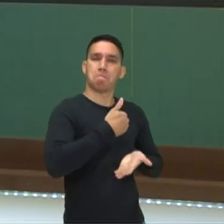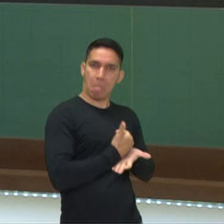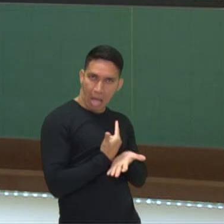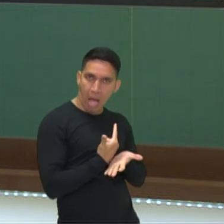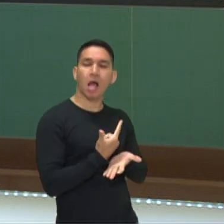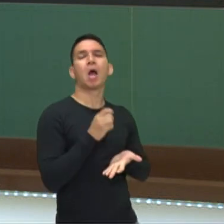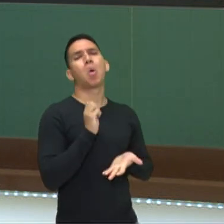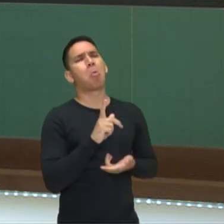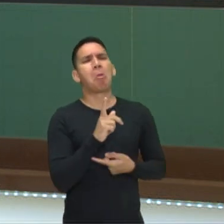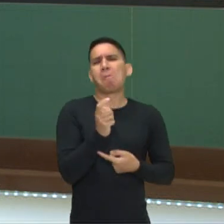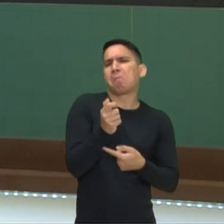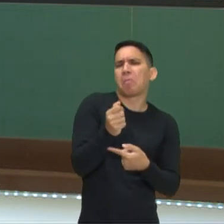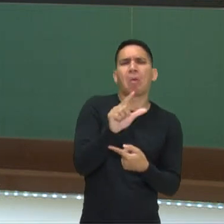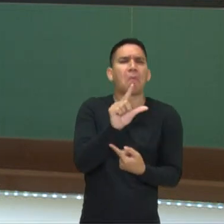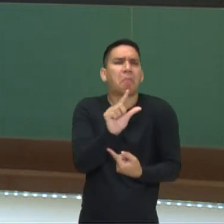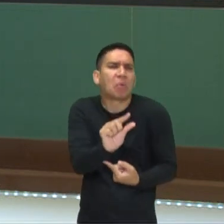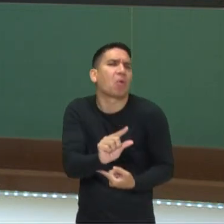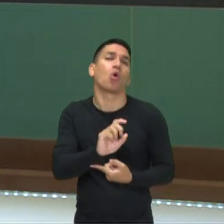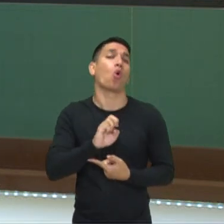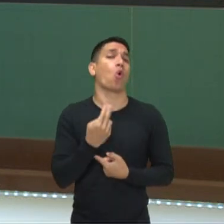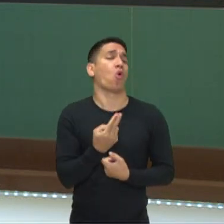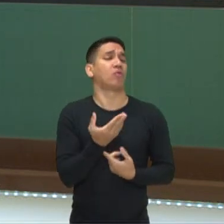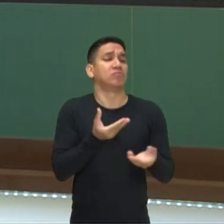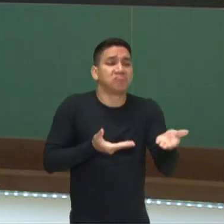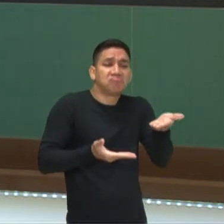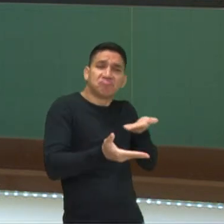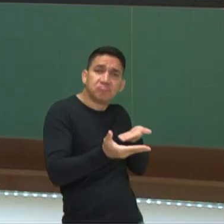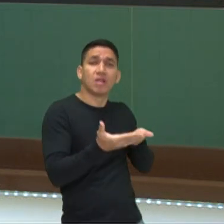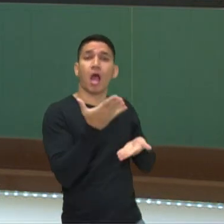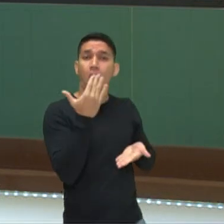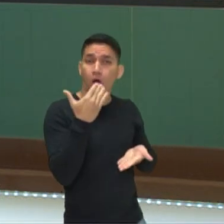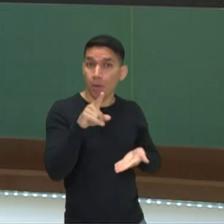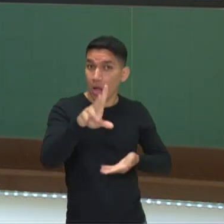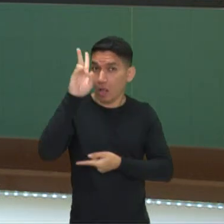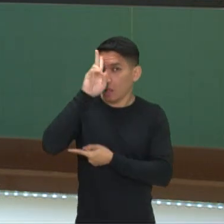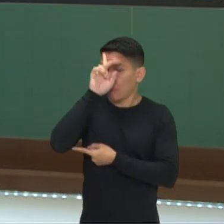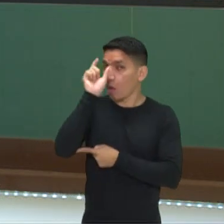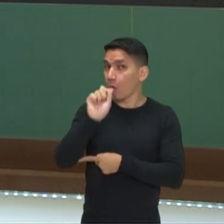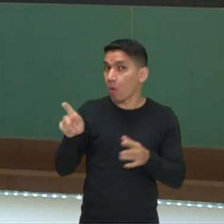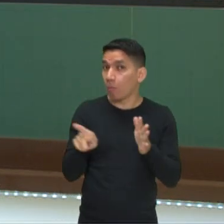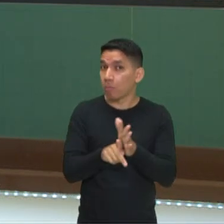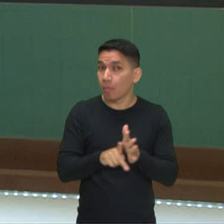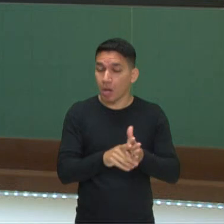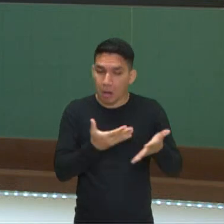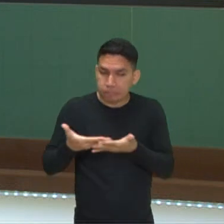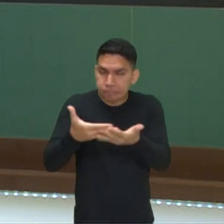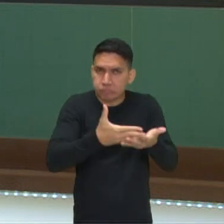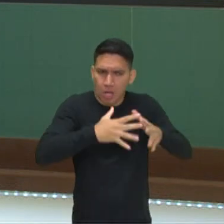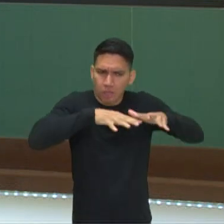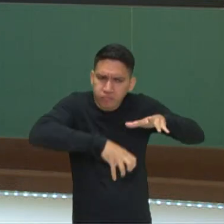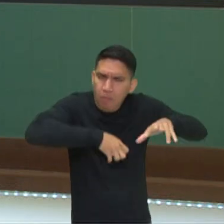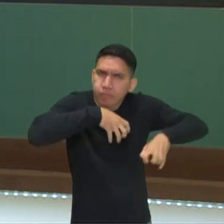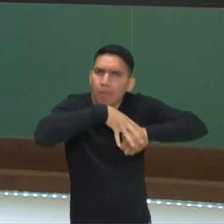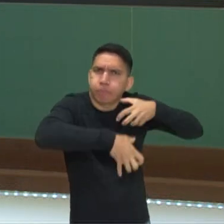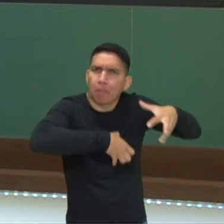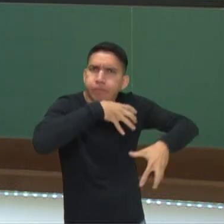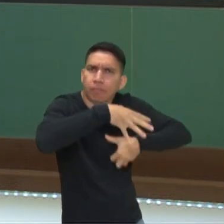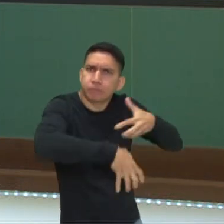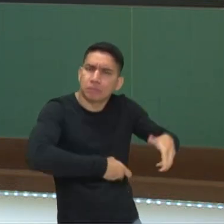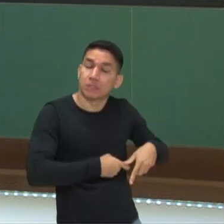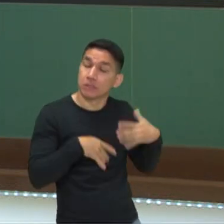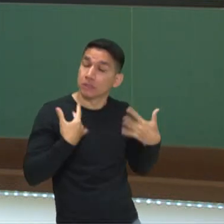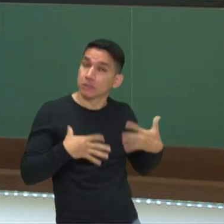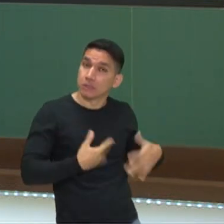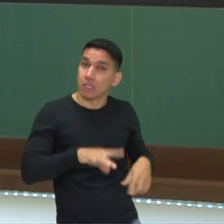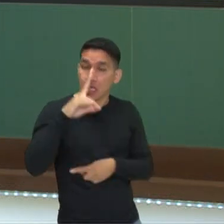muito irrisório, ou então seria pago em alimentos. E a gente precisa lembrar que o trabalho de mineração é um trabalho bastante